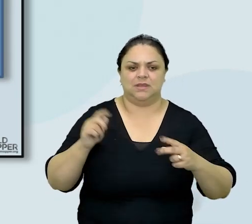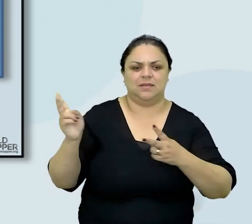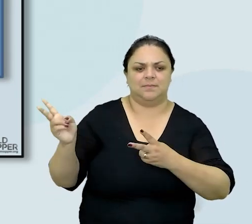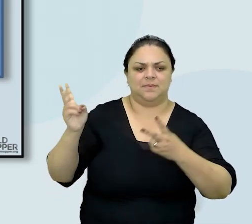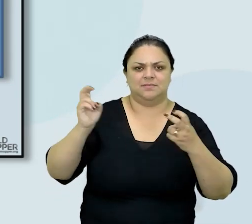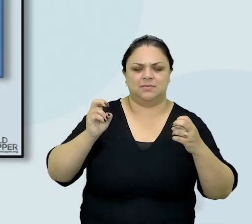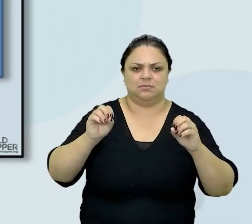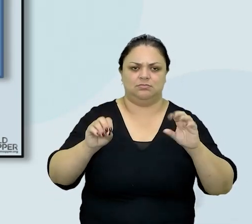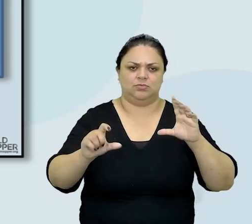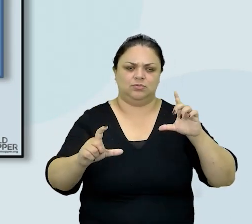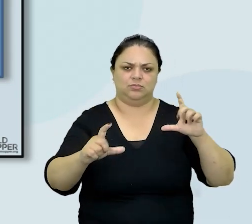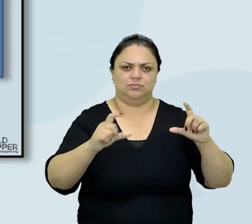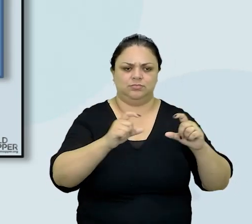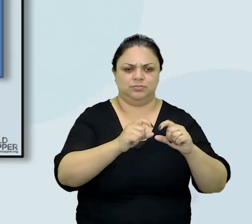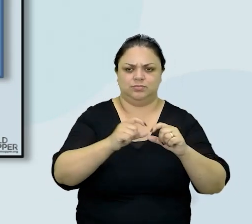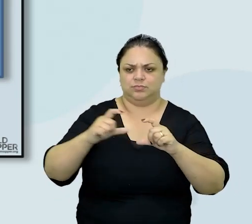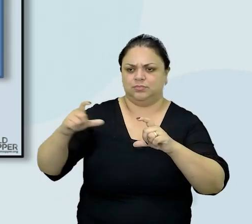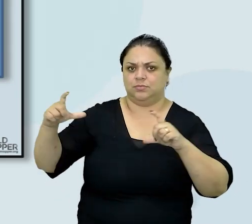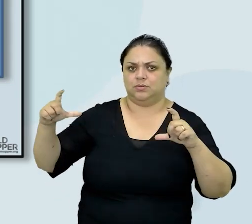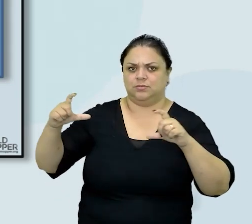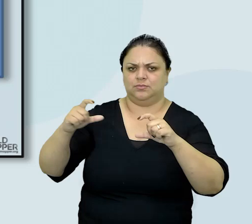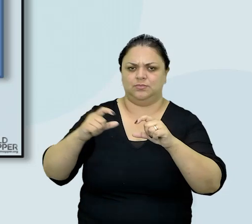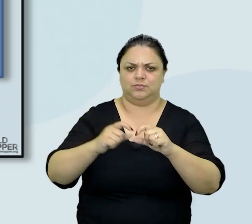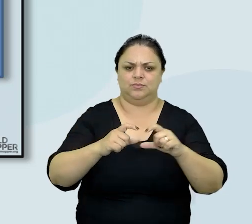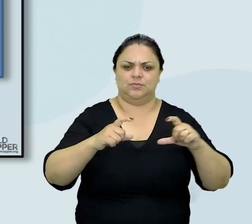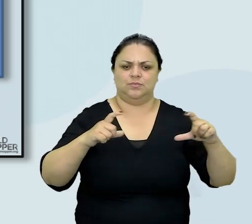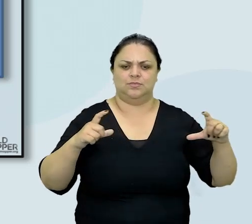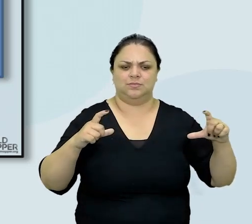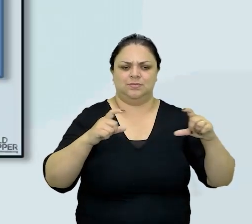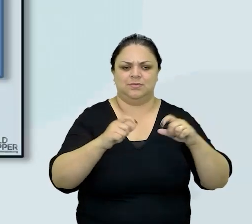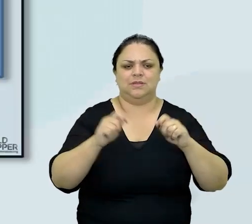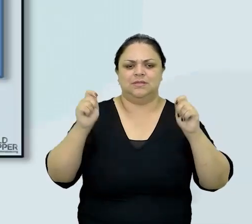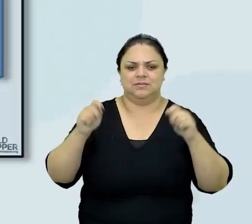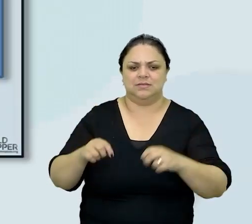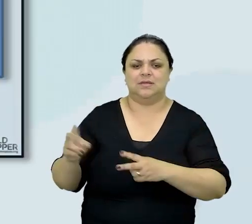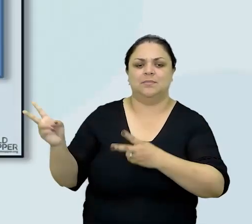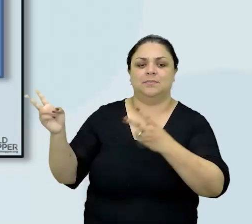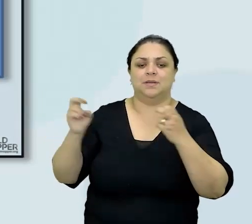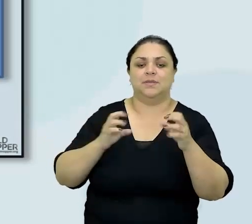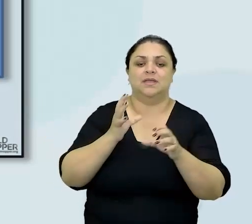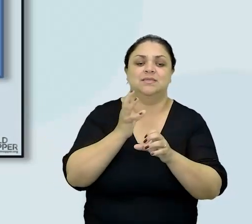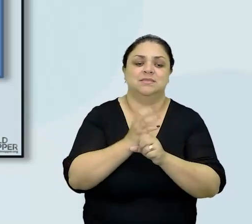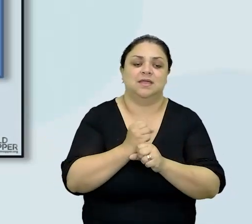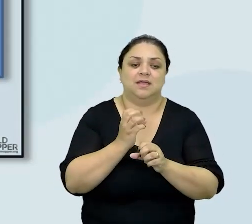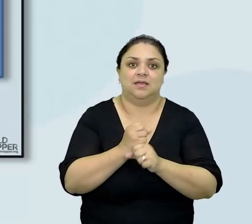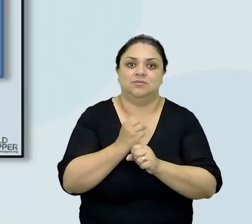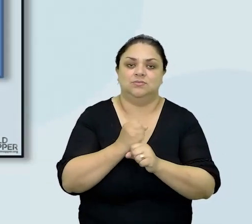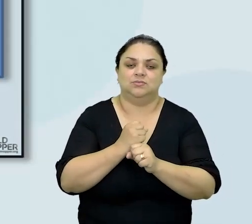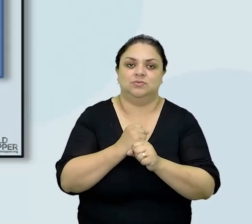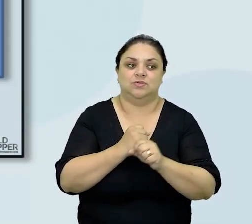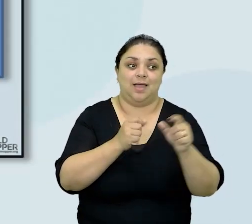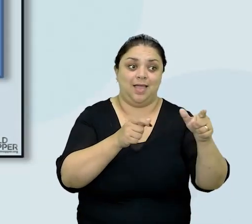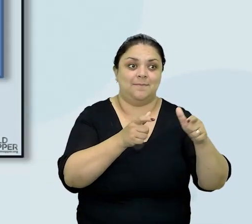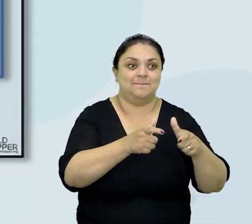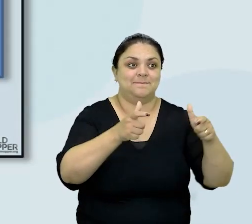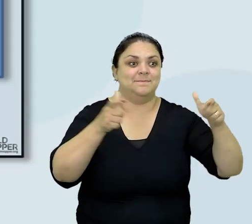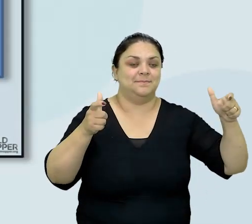observar distorções nos territórios que mostram de maneira mais visual determinados